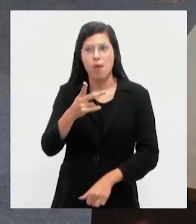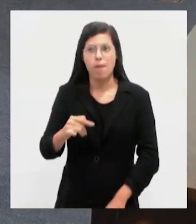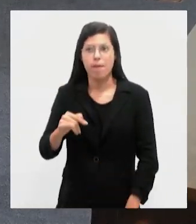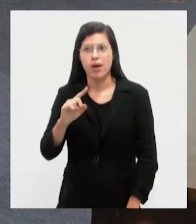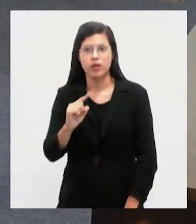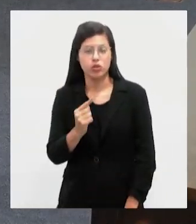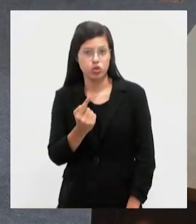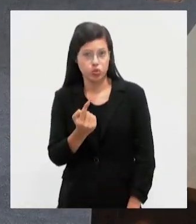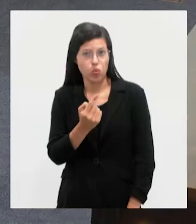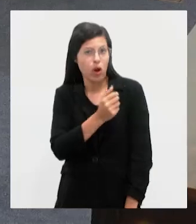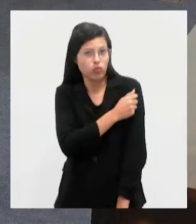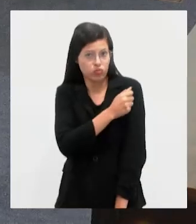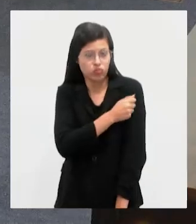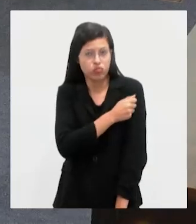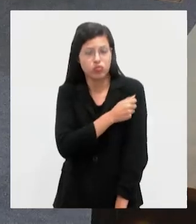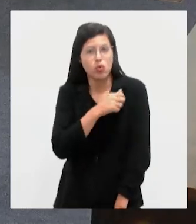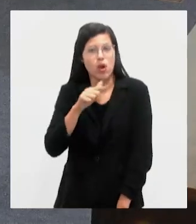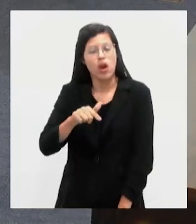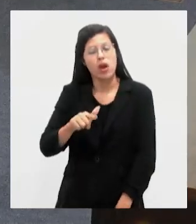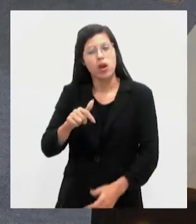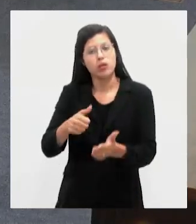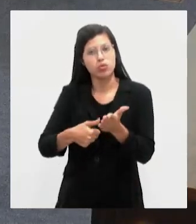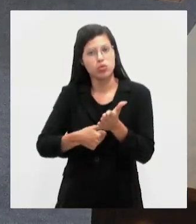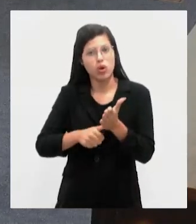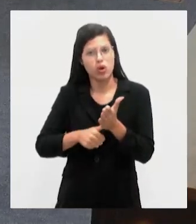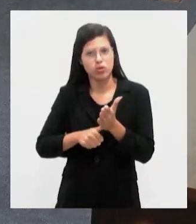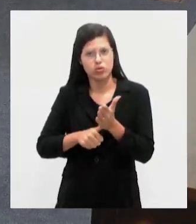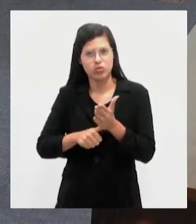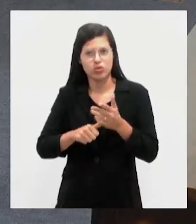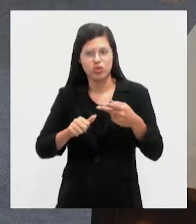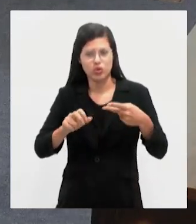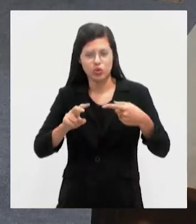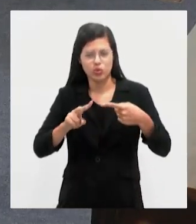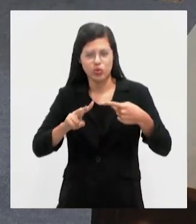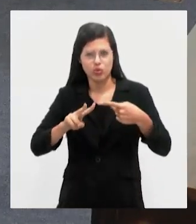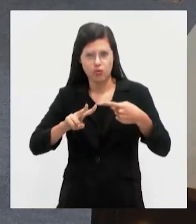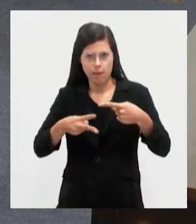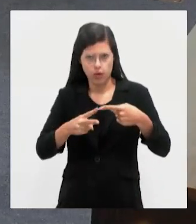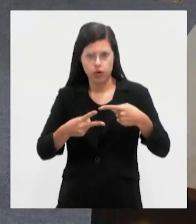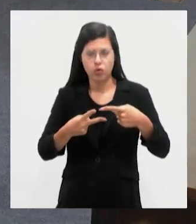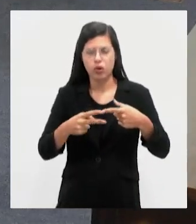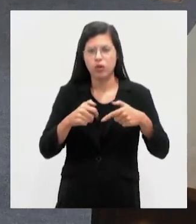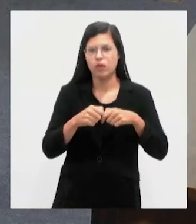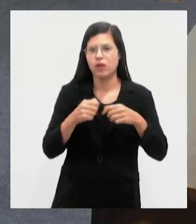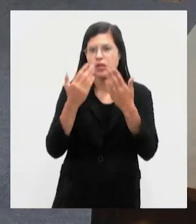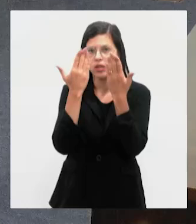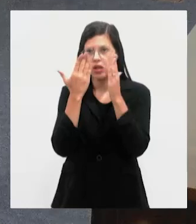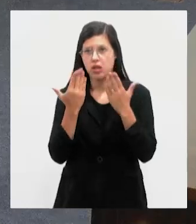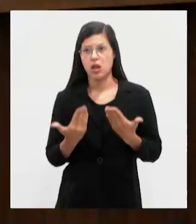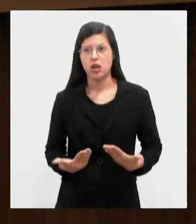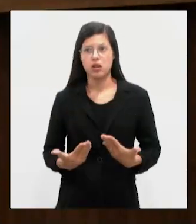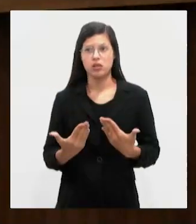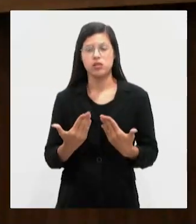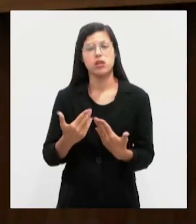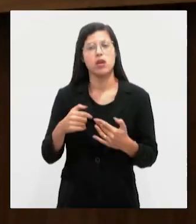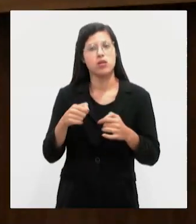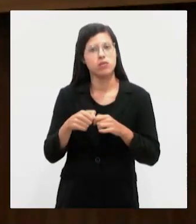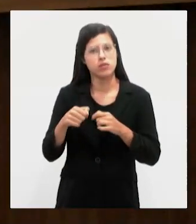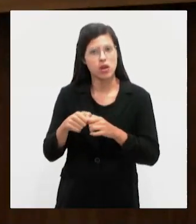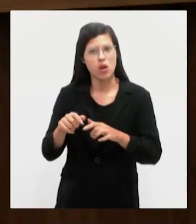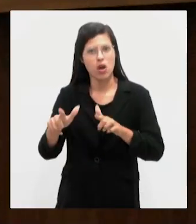de um laboratório que fez as análises. E depois eles faziam atos chamando a TV